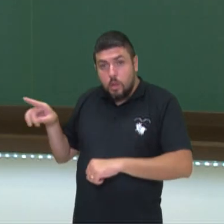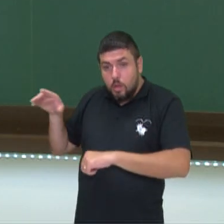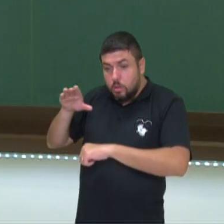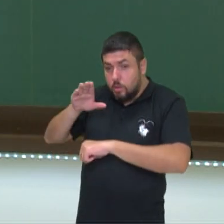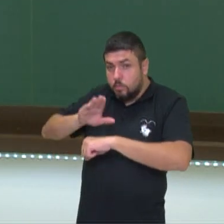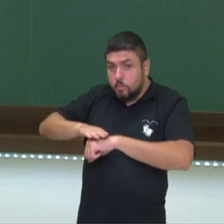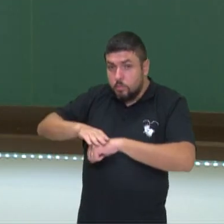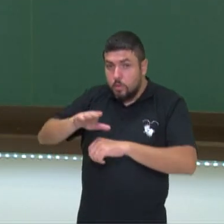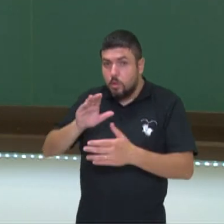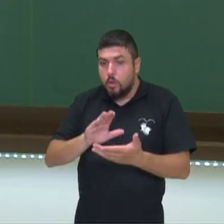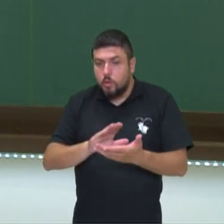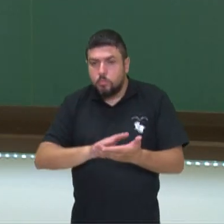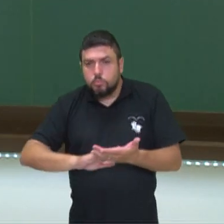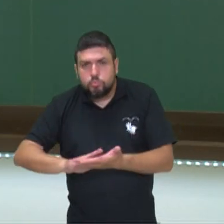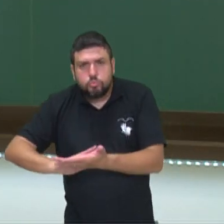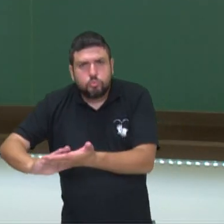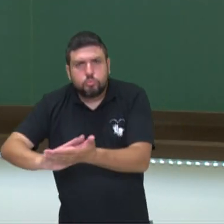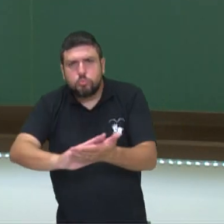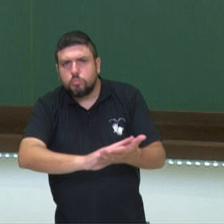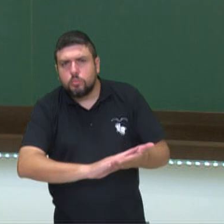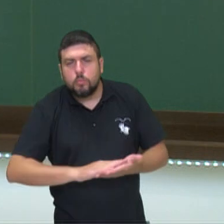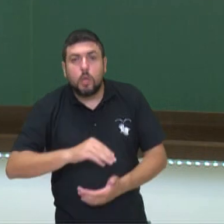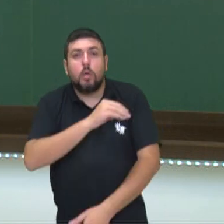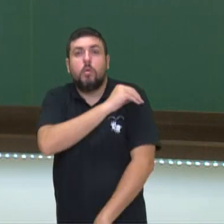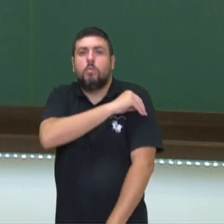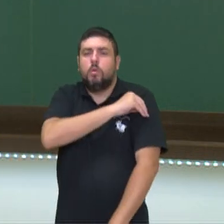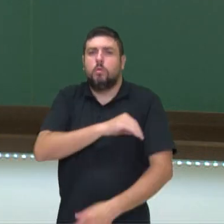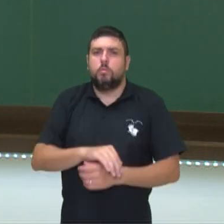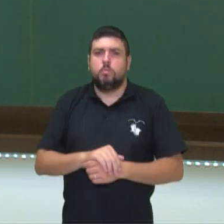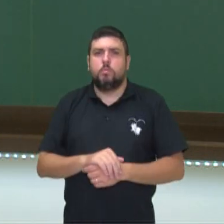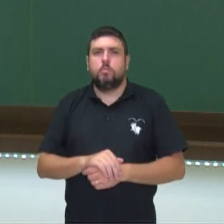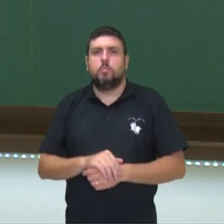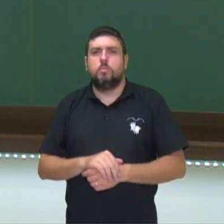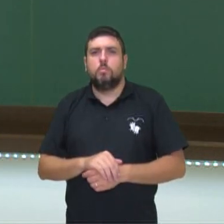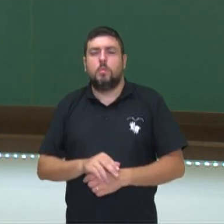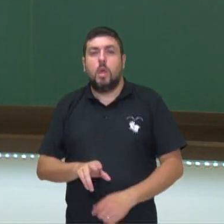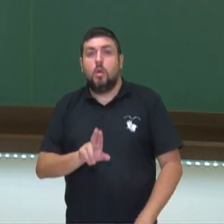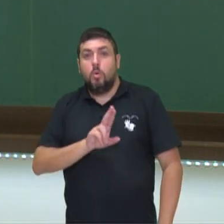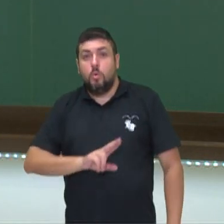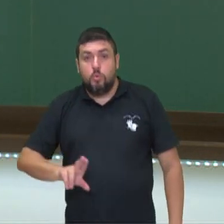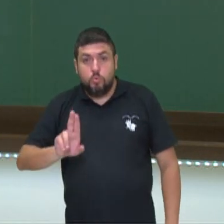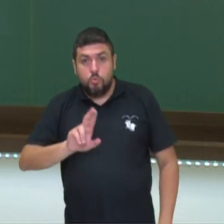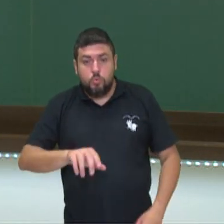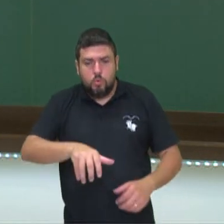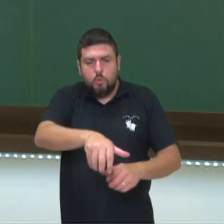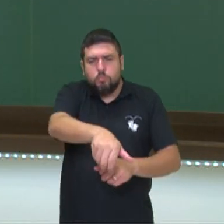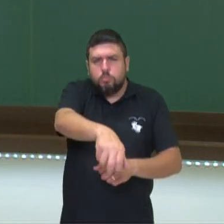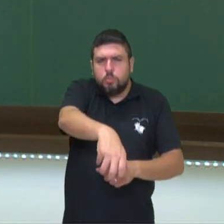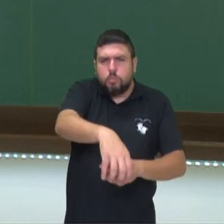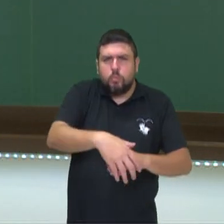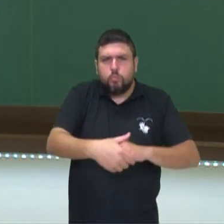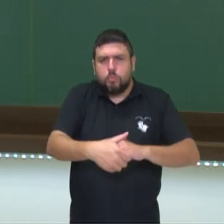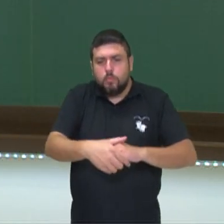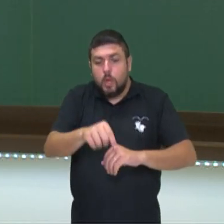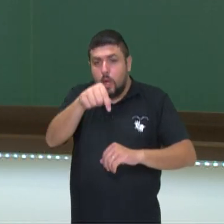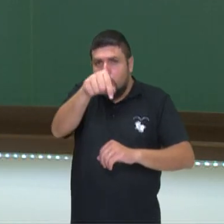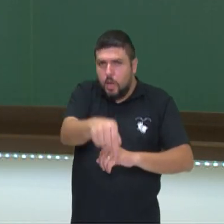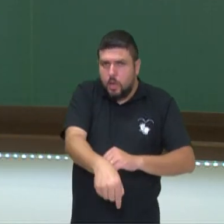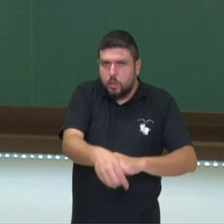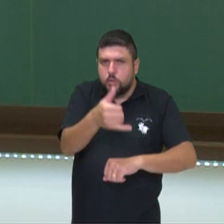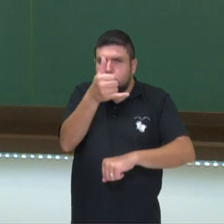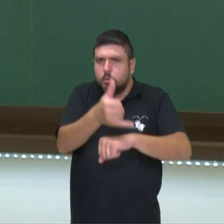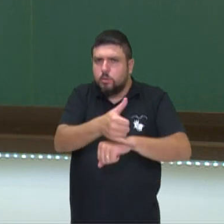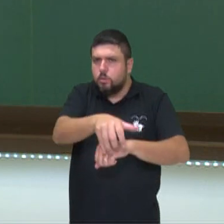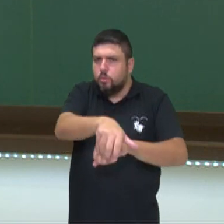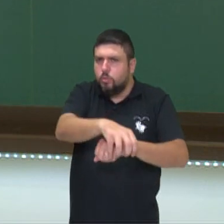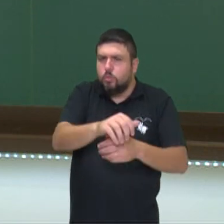A pessoa usou a torneira para lavar a mão, ela deve fazer a higiene da torneira.